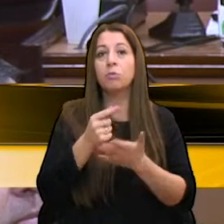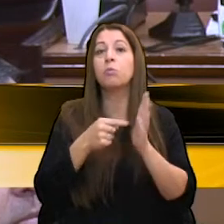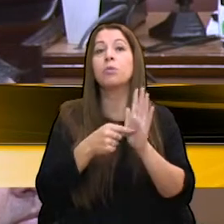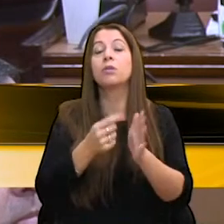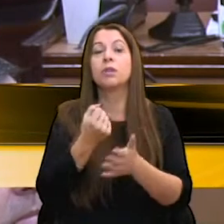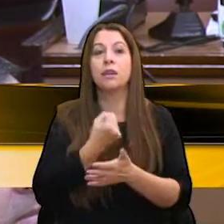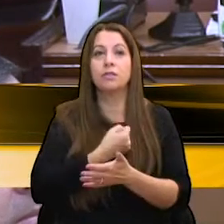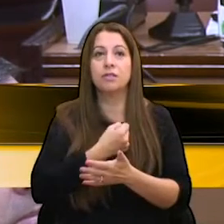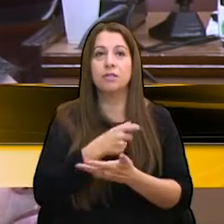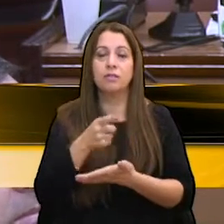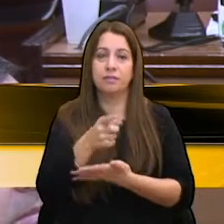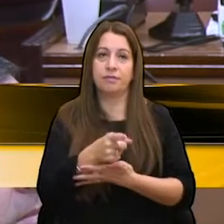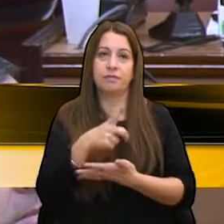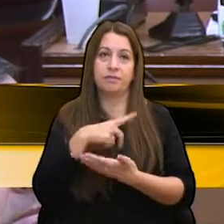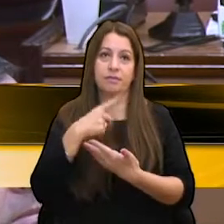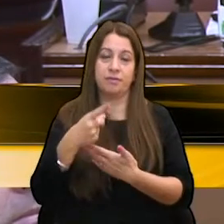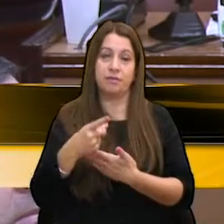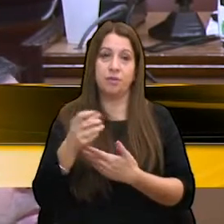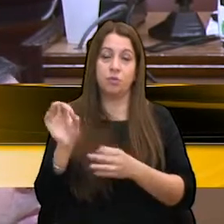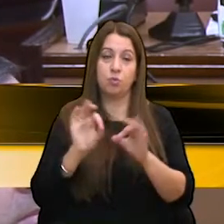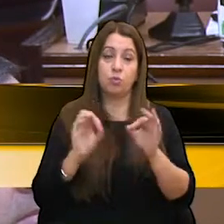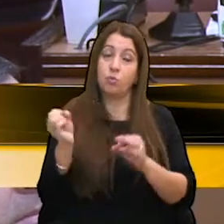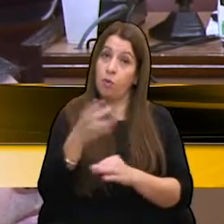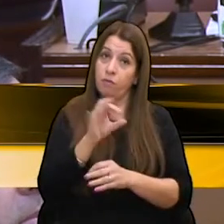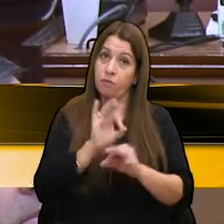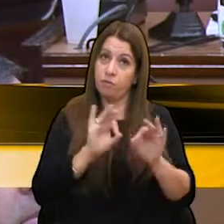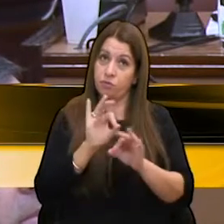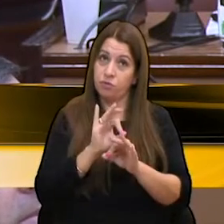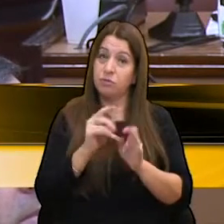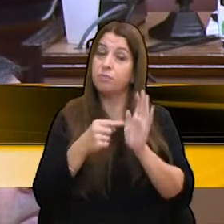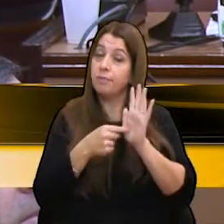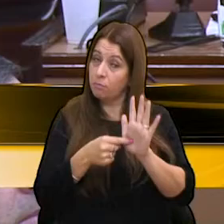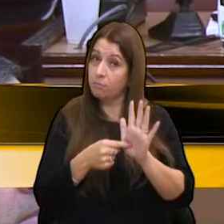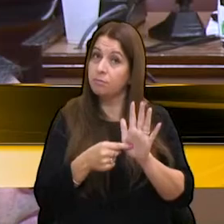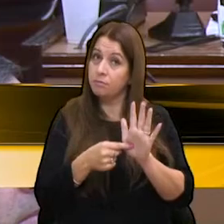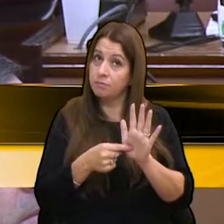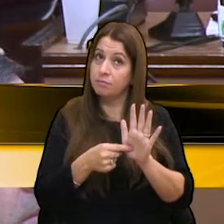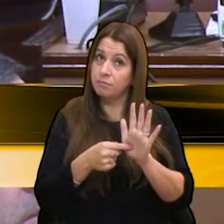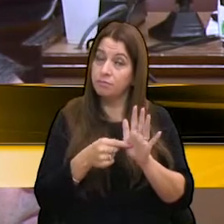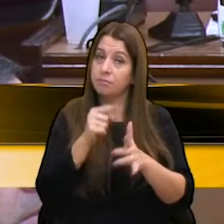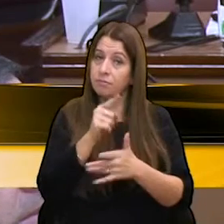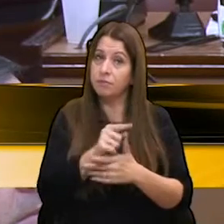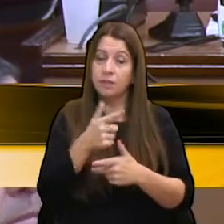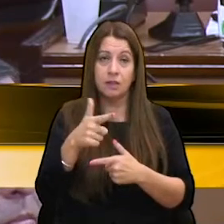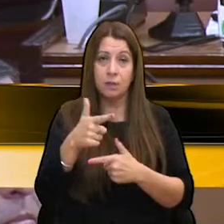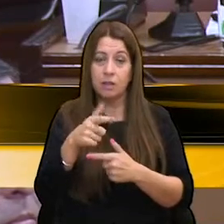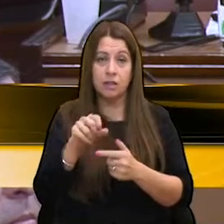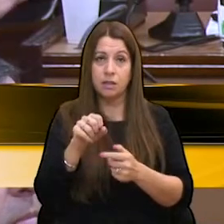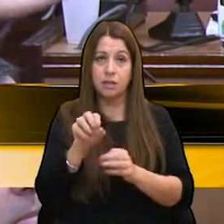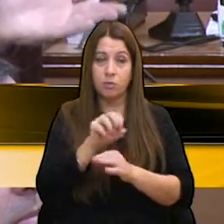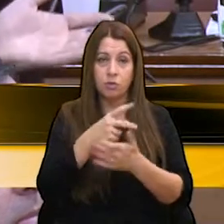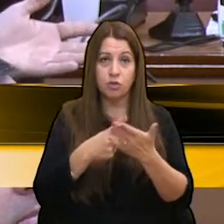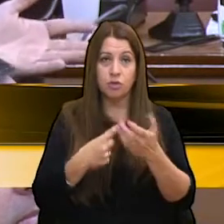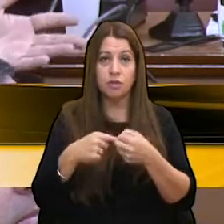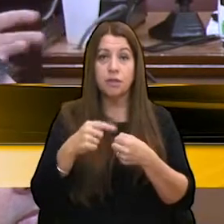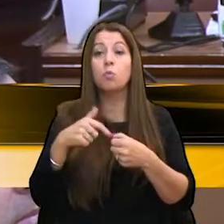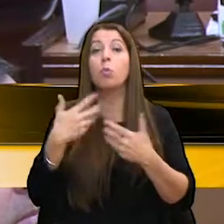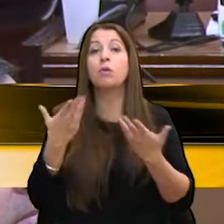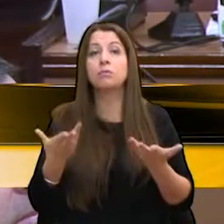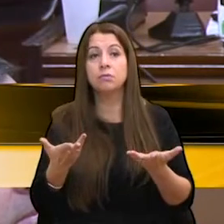números. Se tem um novo planejamento, mostre-o. Se não existe, se existe um projeto de cidade, qual